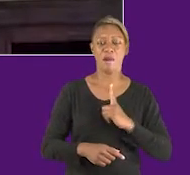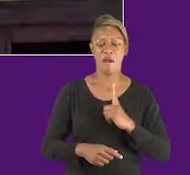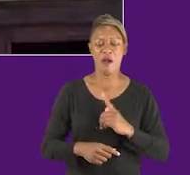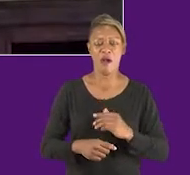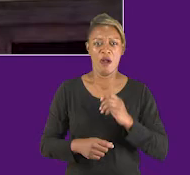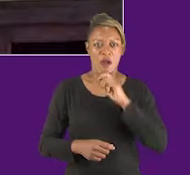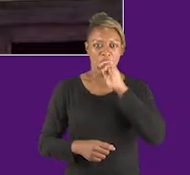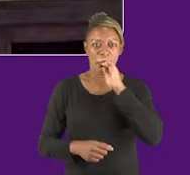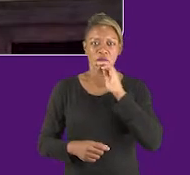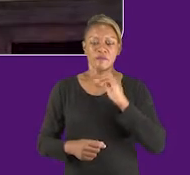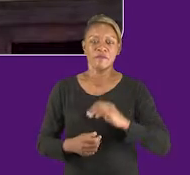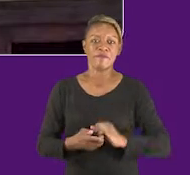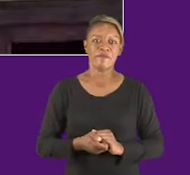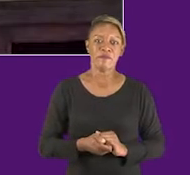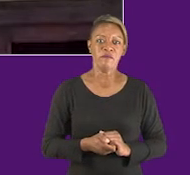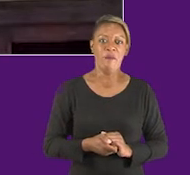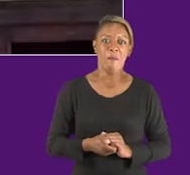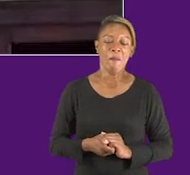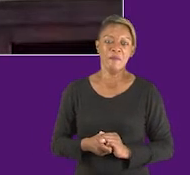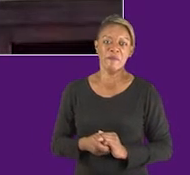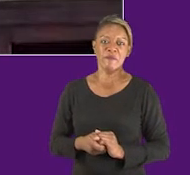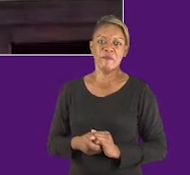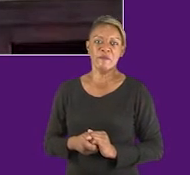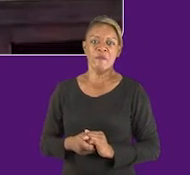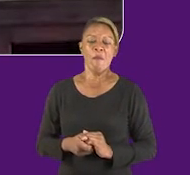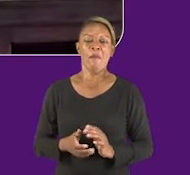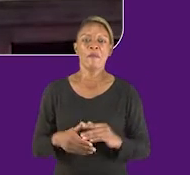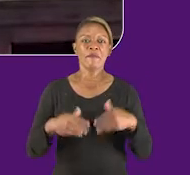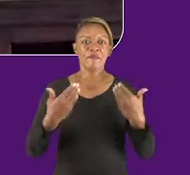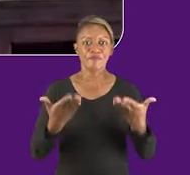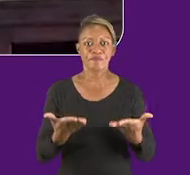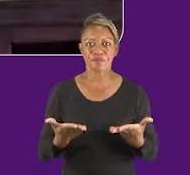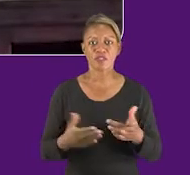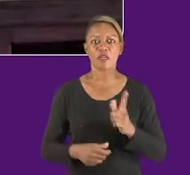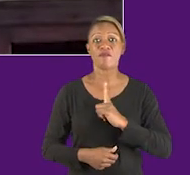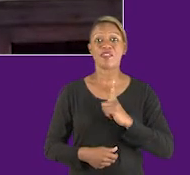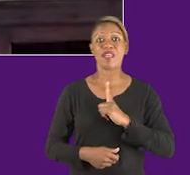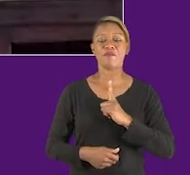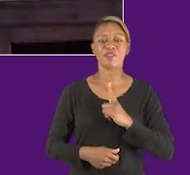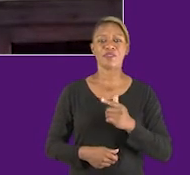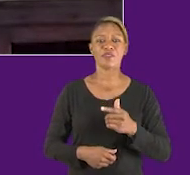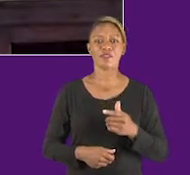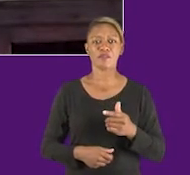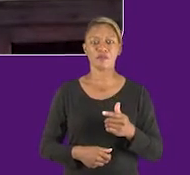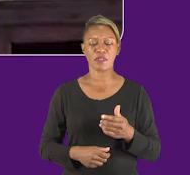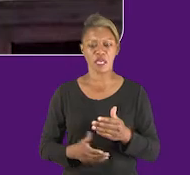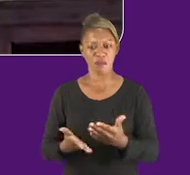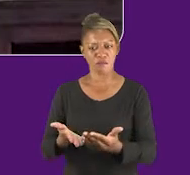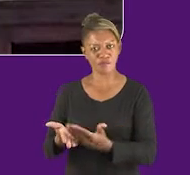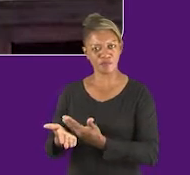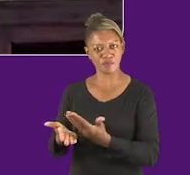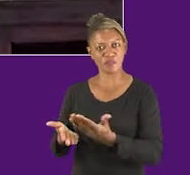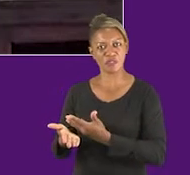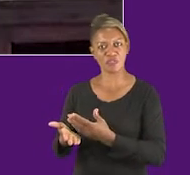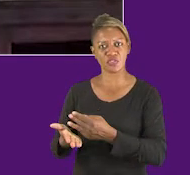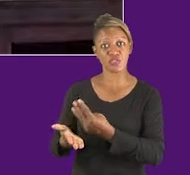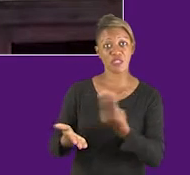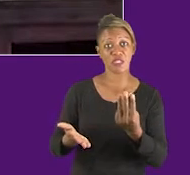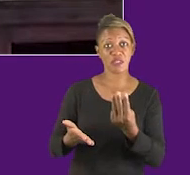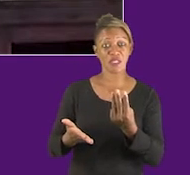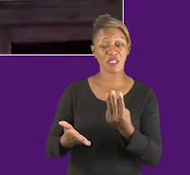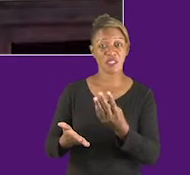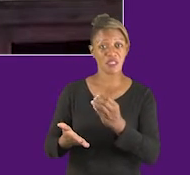designers nós distintas linhas de produto né Nós temos é um portfólio de mais de 300 produtos